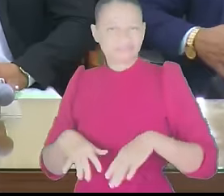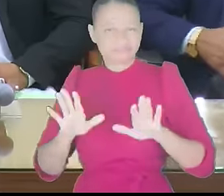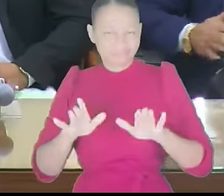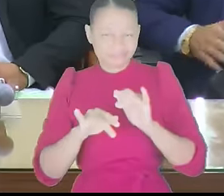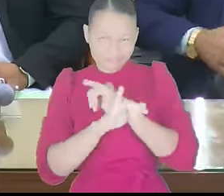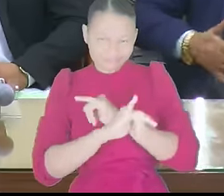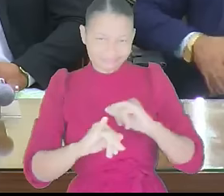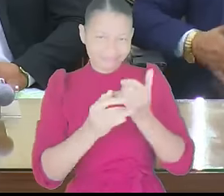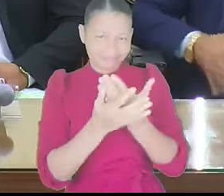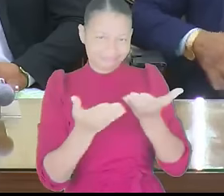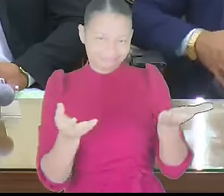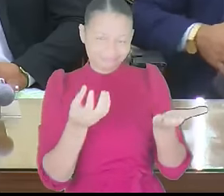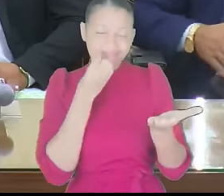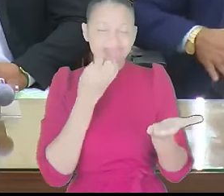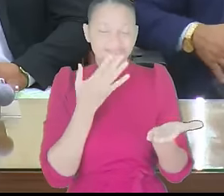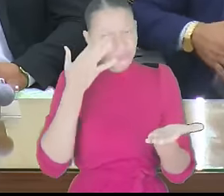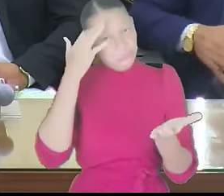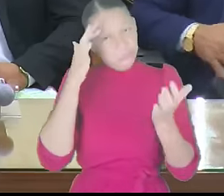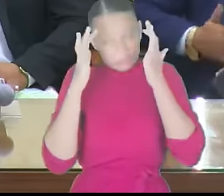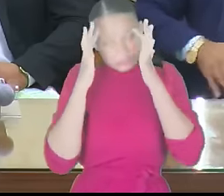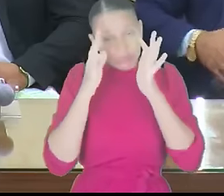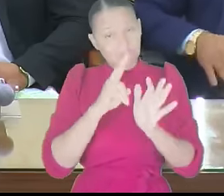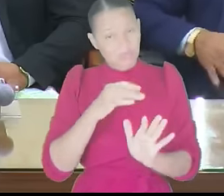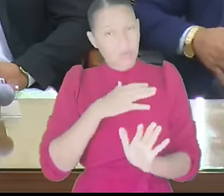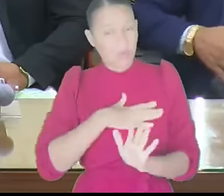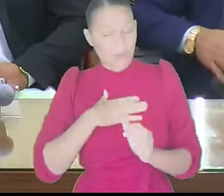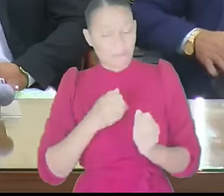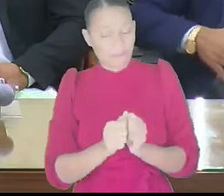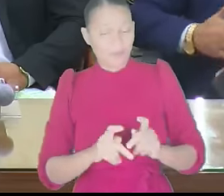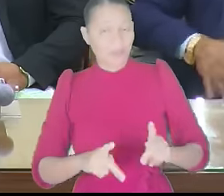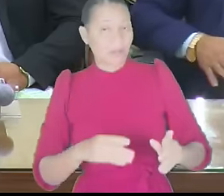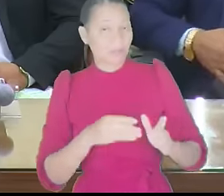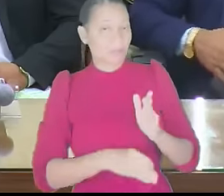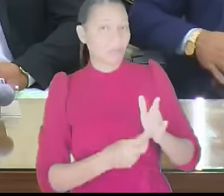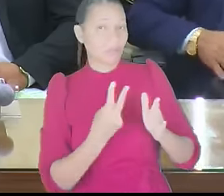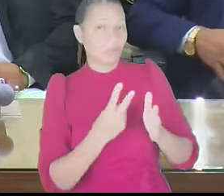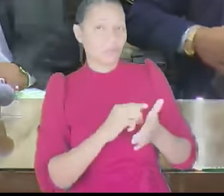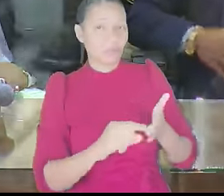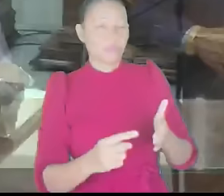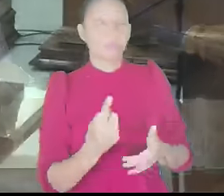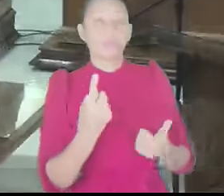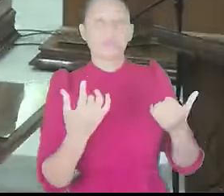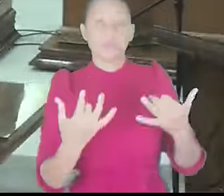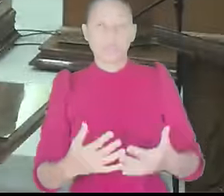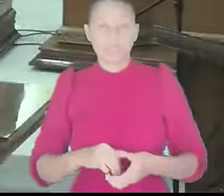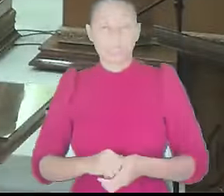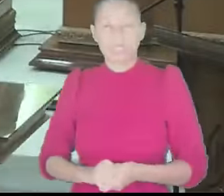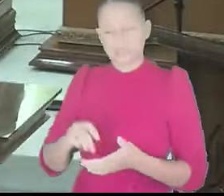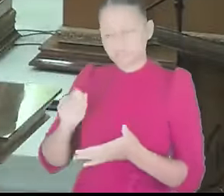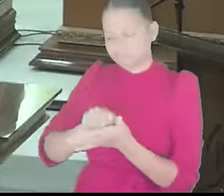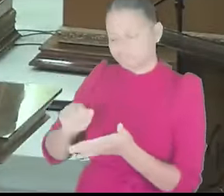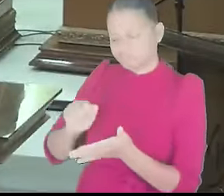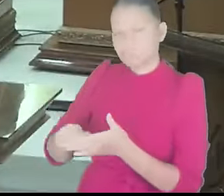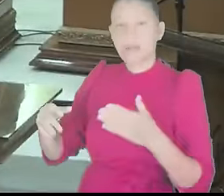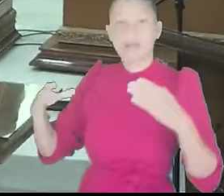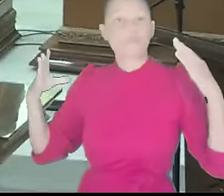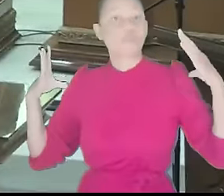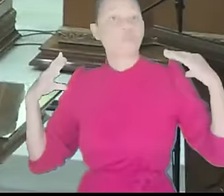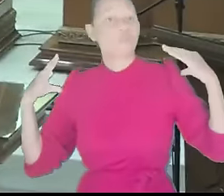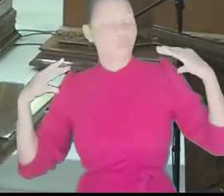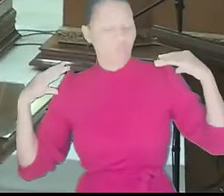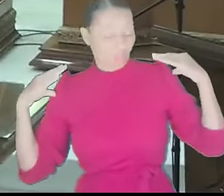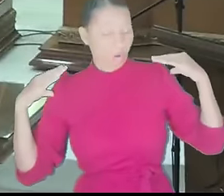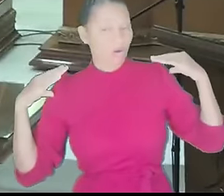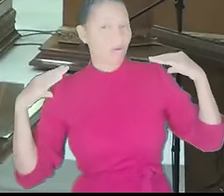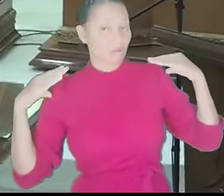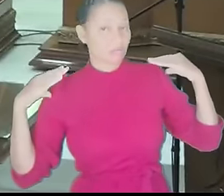para lhe dar, que você não sei se você vai gostar. Apocalipse 2 e 1. Escreve ao anjo da igreja que está em